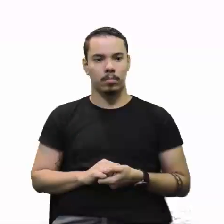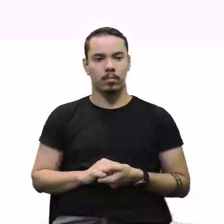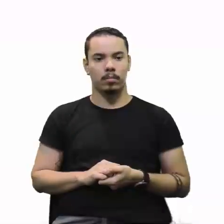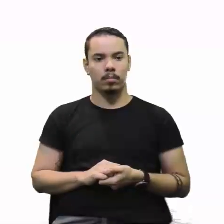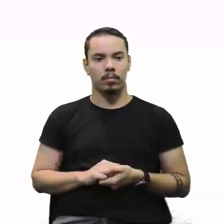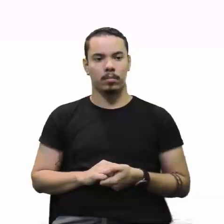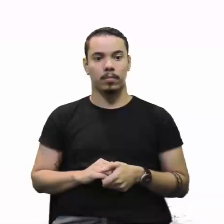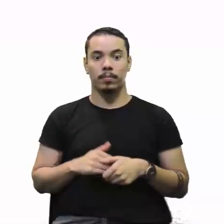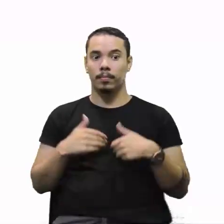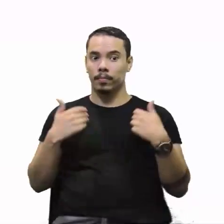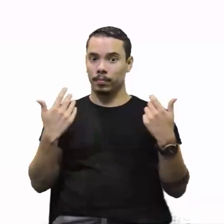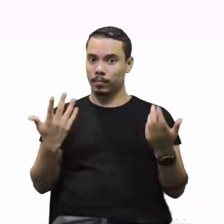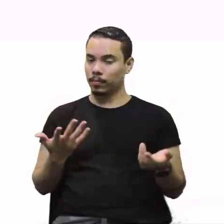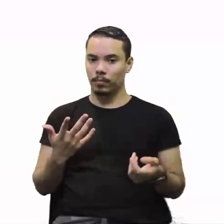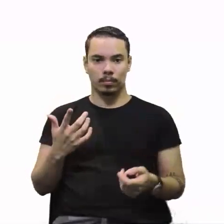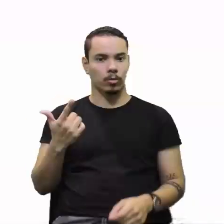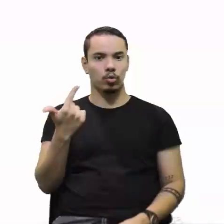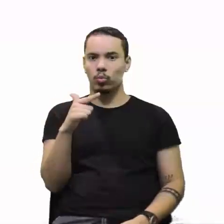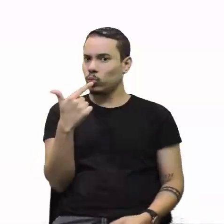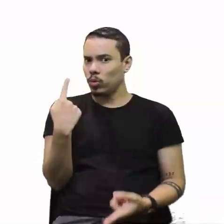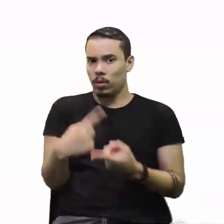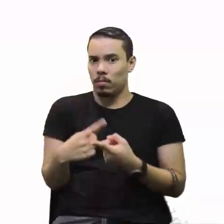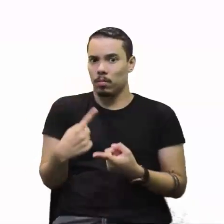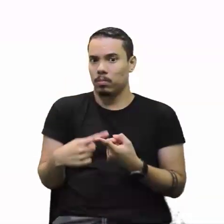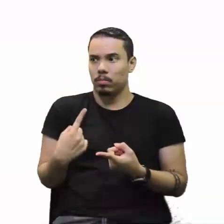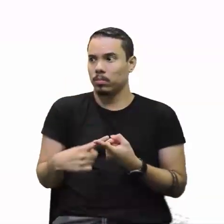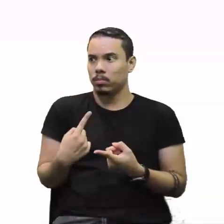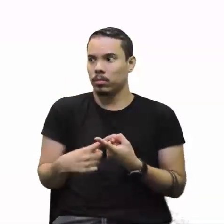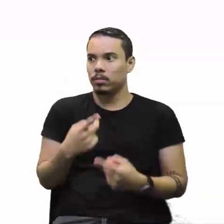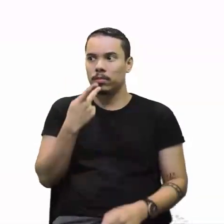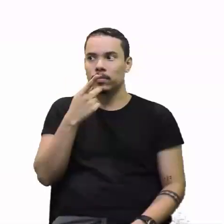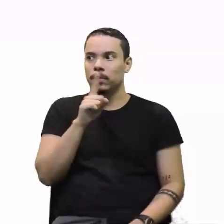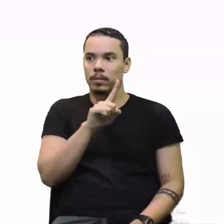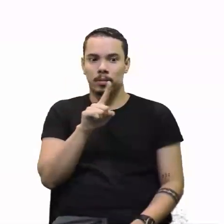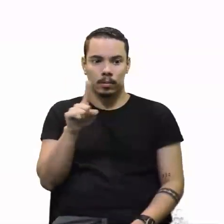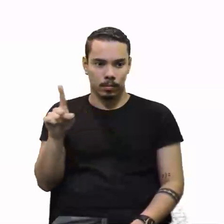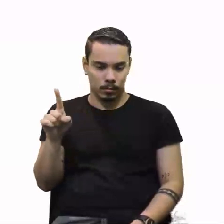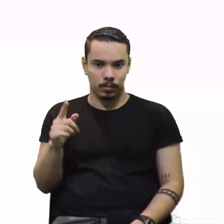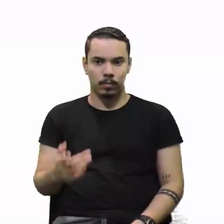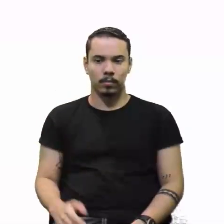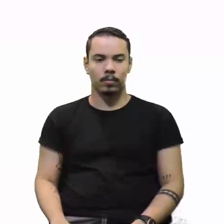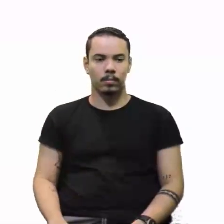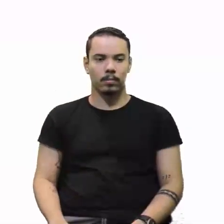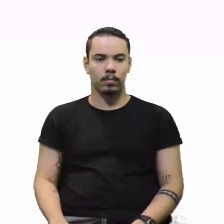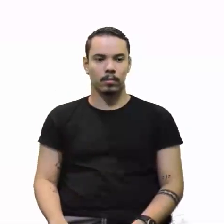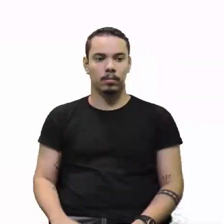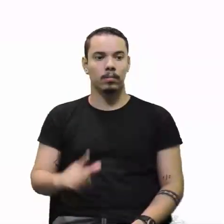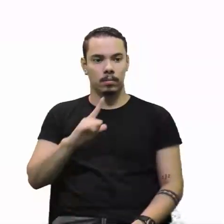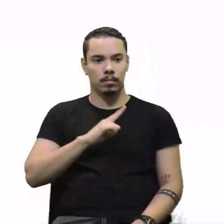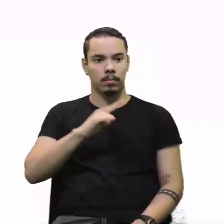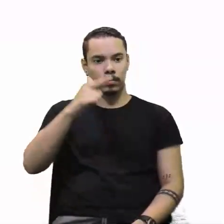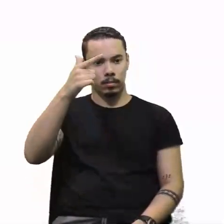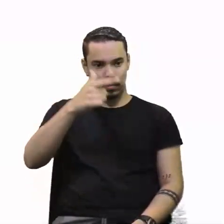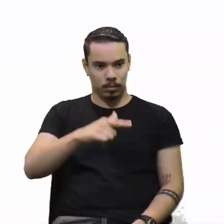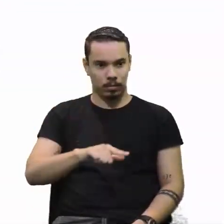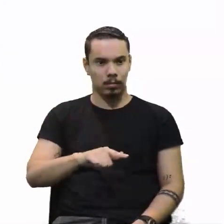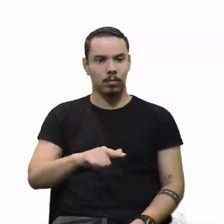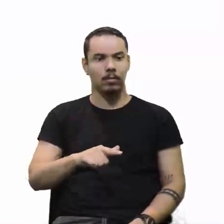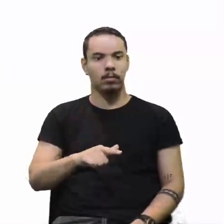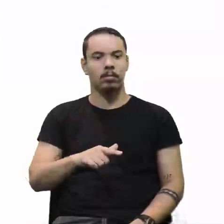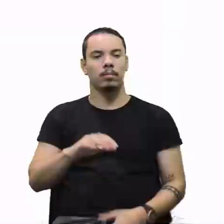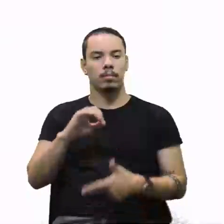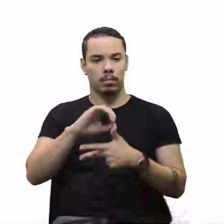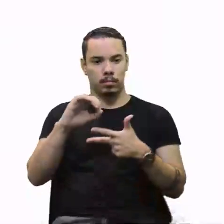Muito bem. Não tinha por que negar, né? Então vamos aí para... Vai ser mais uma questão, isso, né? que é de Enem, né? Vamos